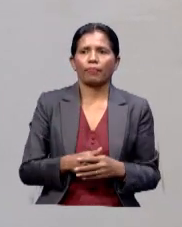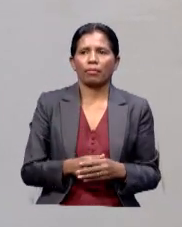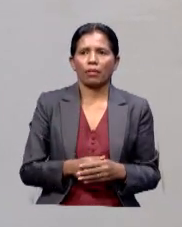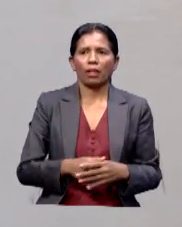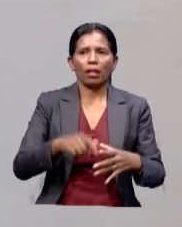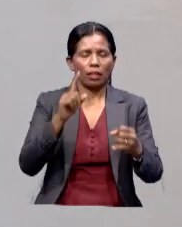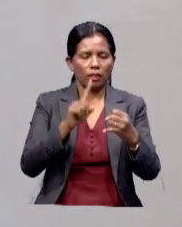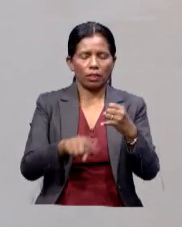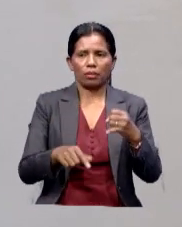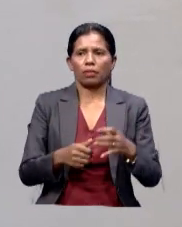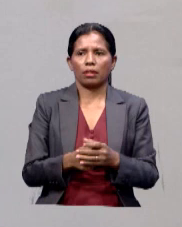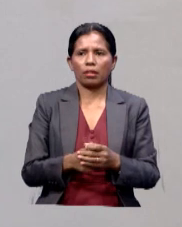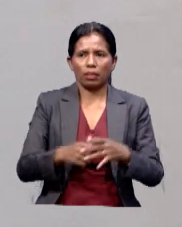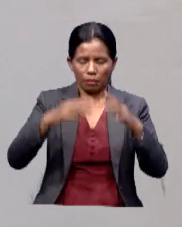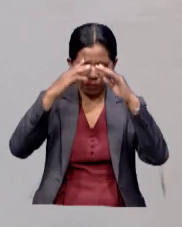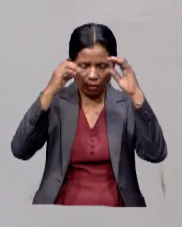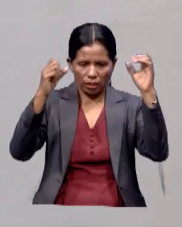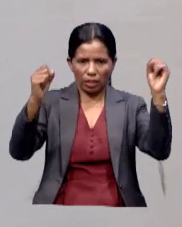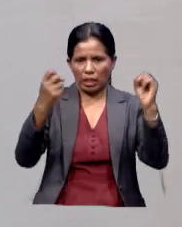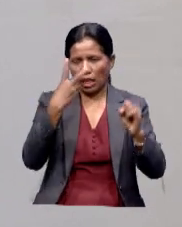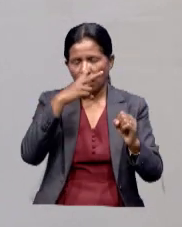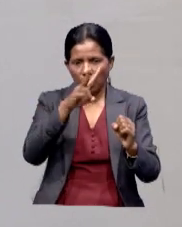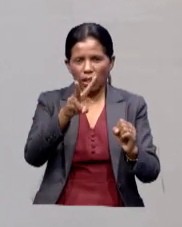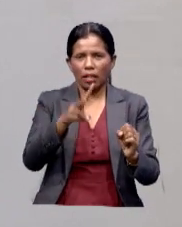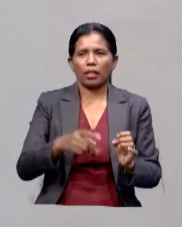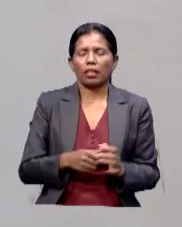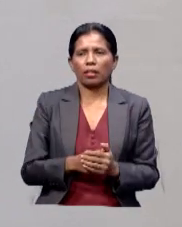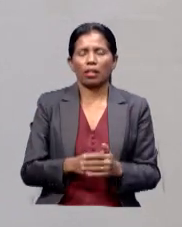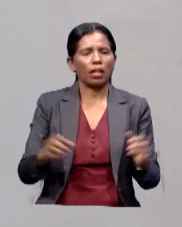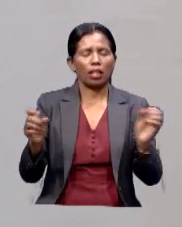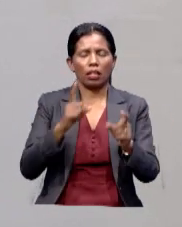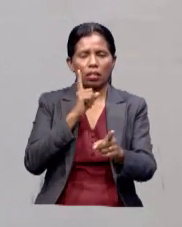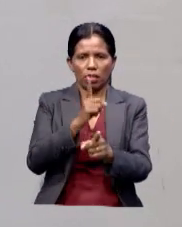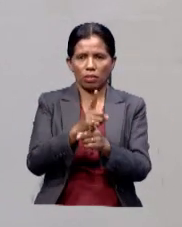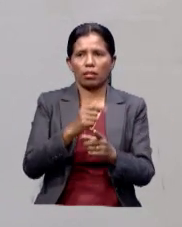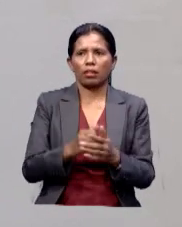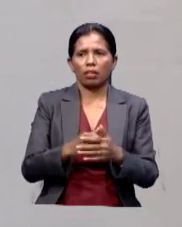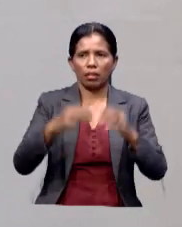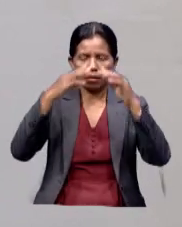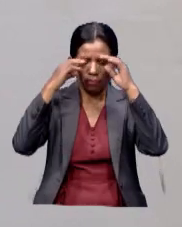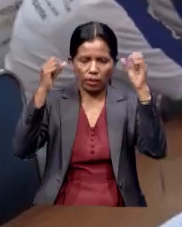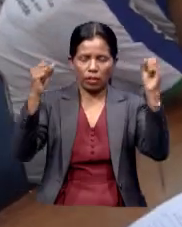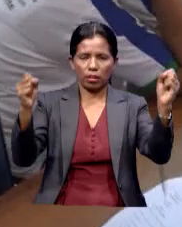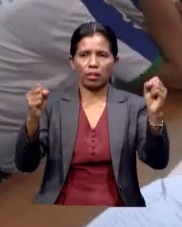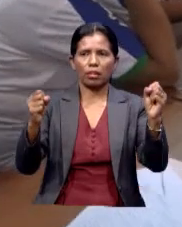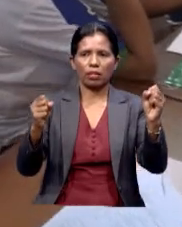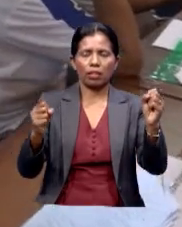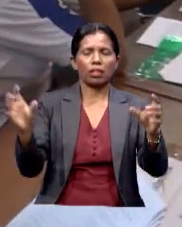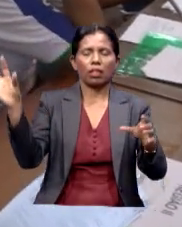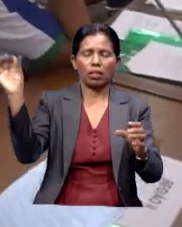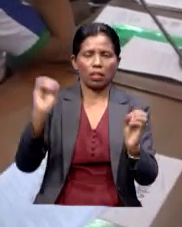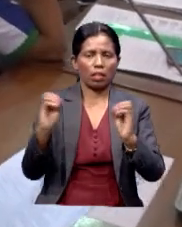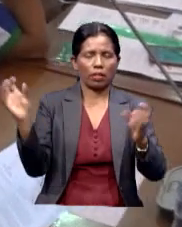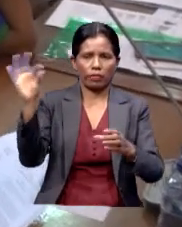mai presidente quando are dia kata buatne ia lalos antam presidente rasi veto. Sobre